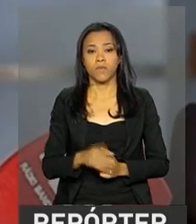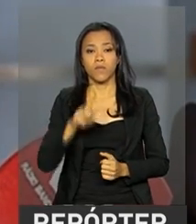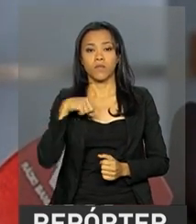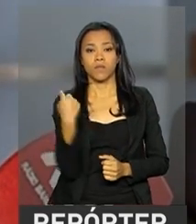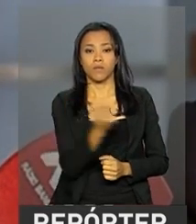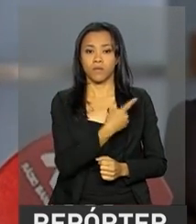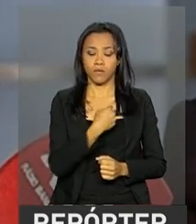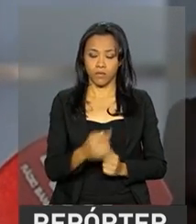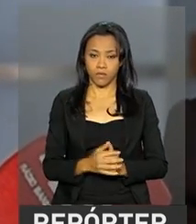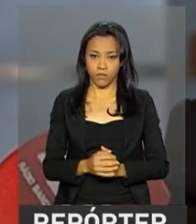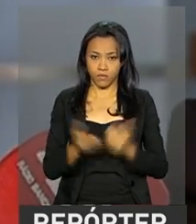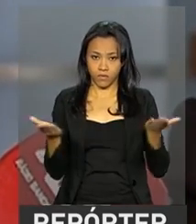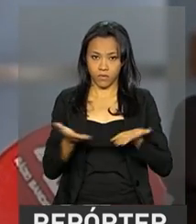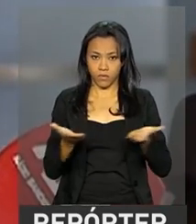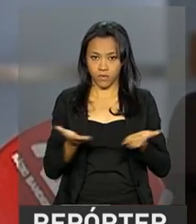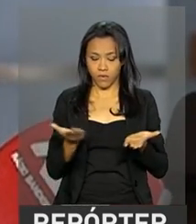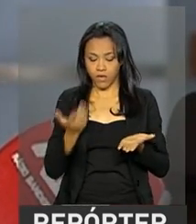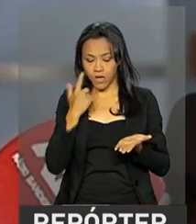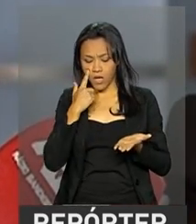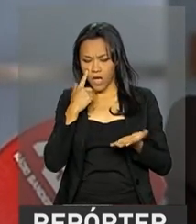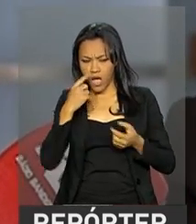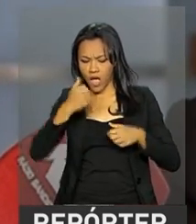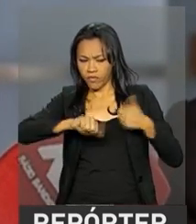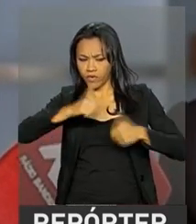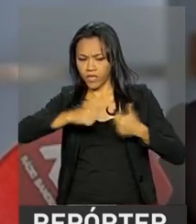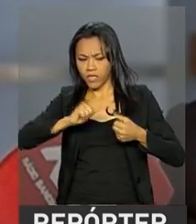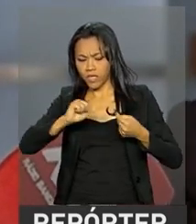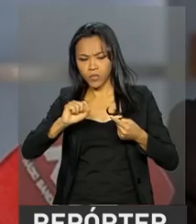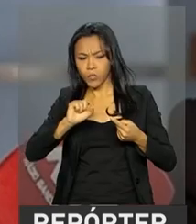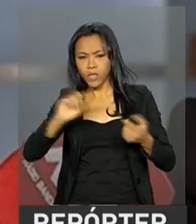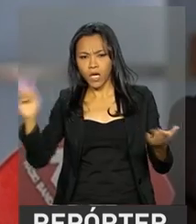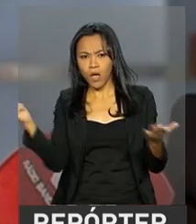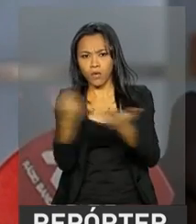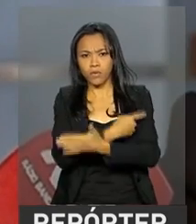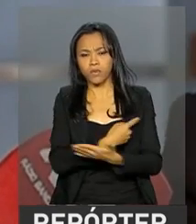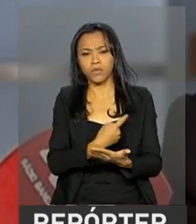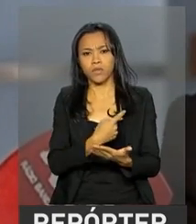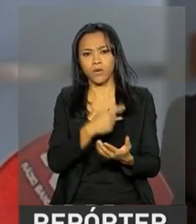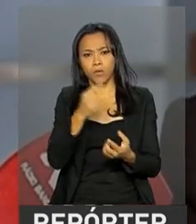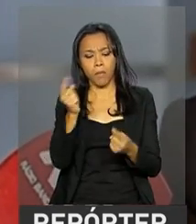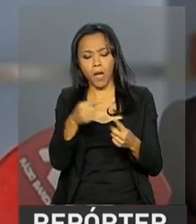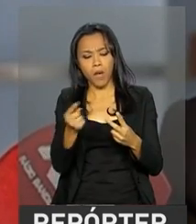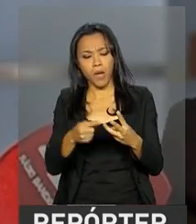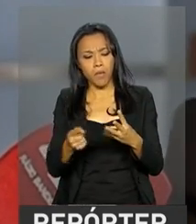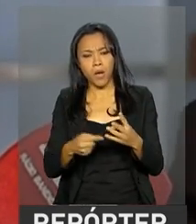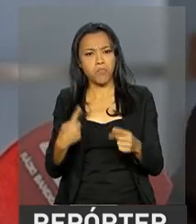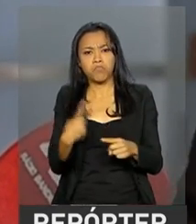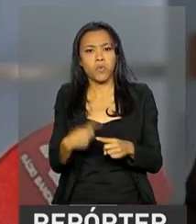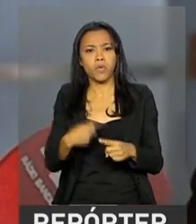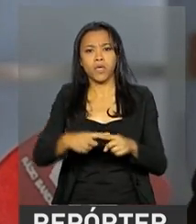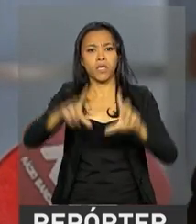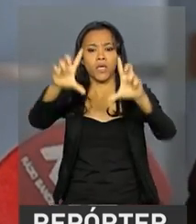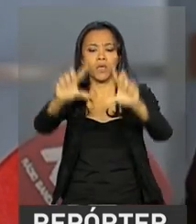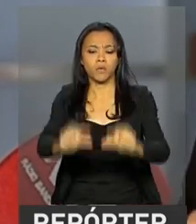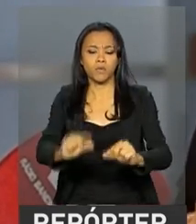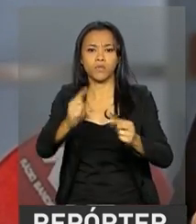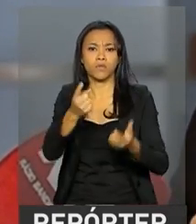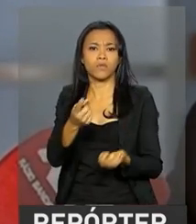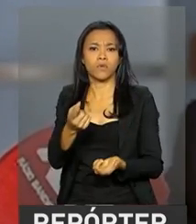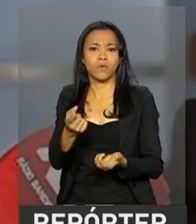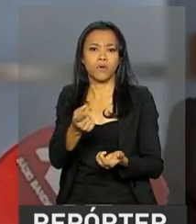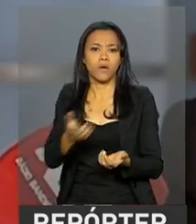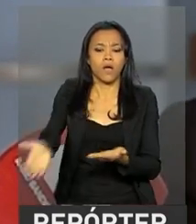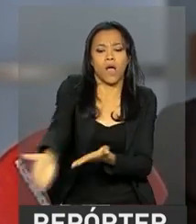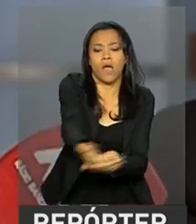Nós estamos agora analisando quais foram as razões da queda da arrecadação no